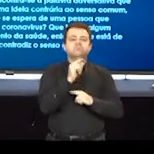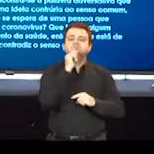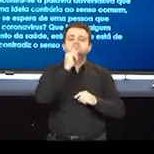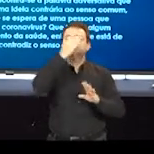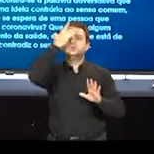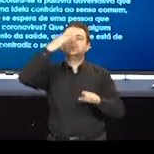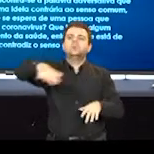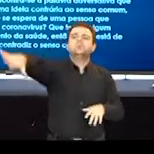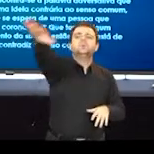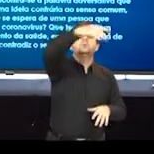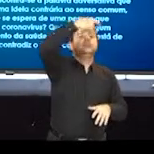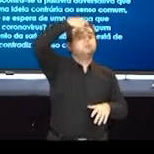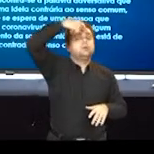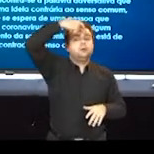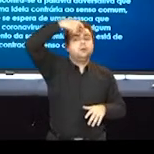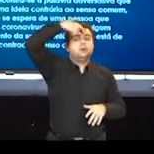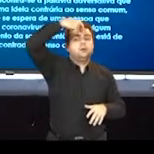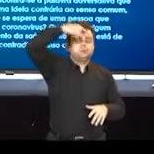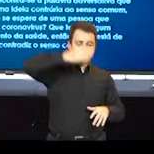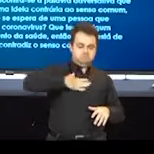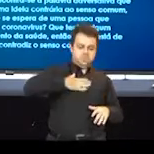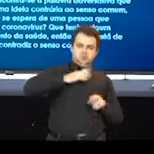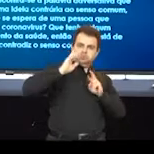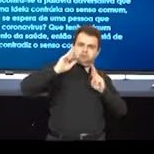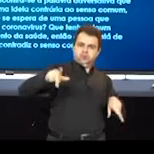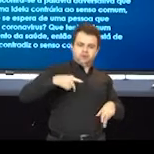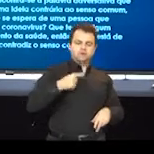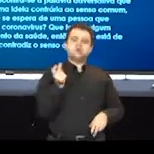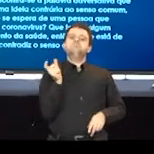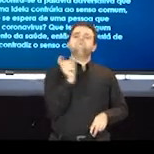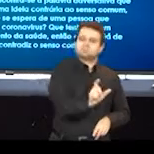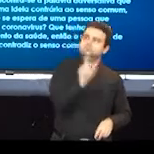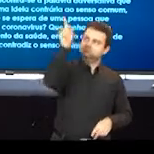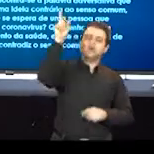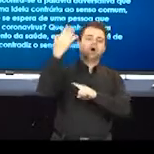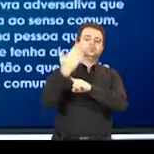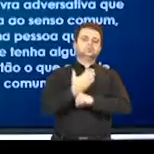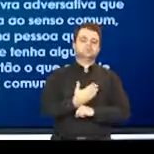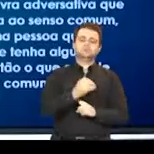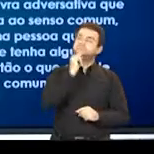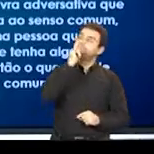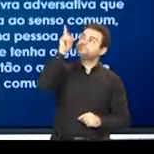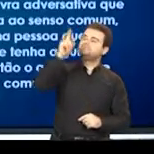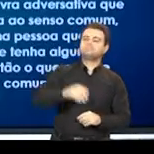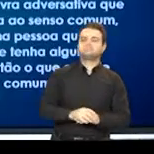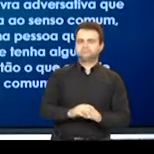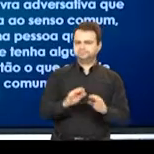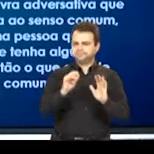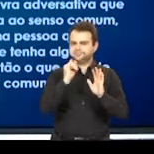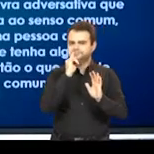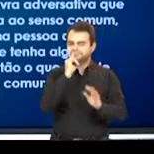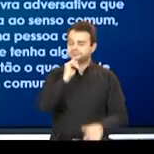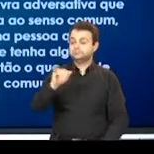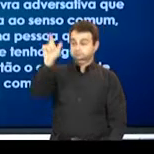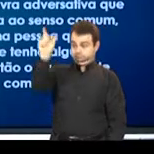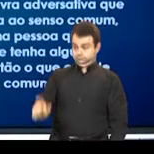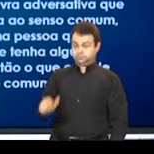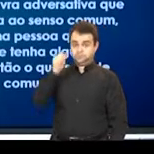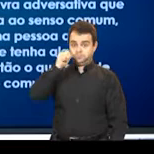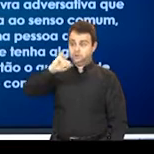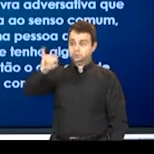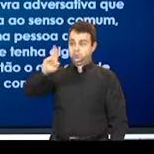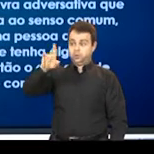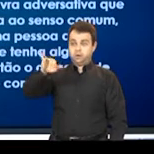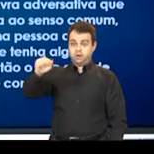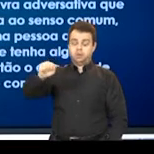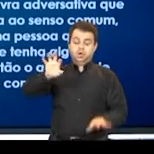comum, contrária ao que se espera. Olha o exemplo que eu trouxe aqui. Juliana contraiu o coronavírus. Essa é a